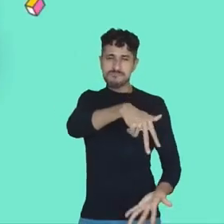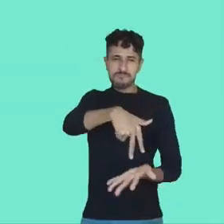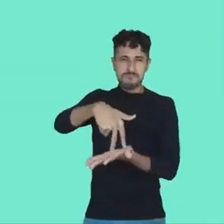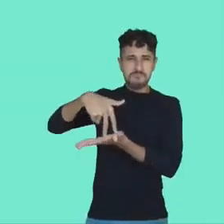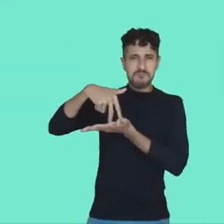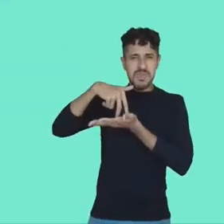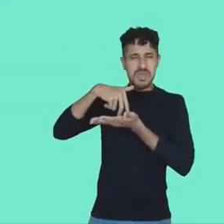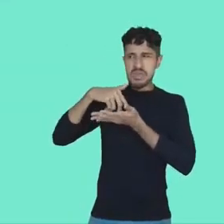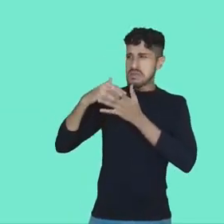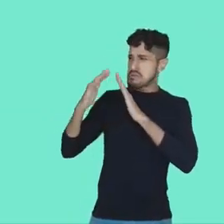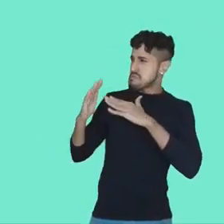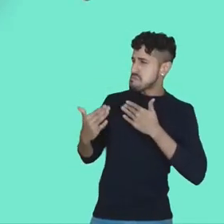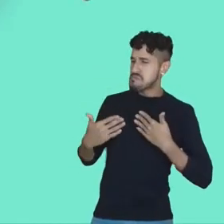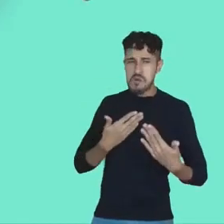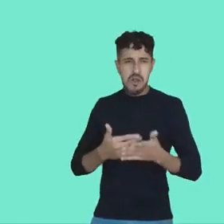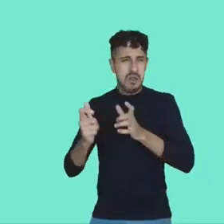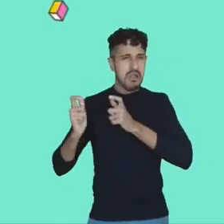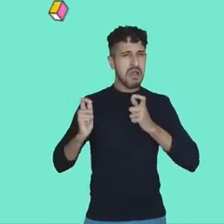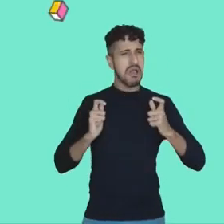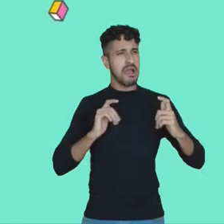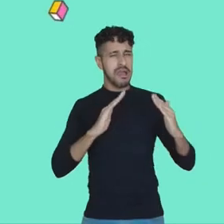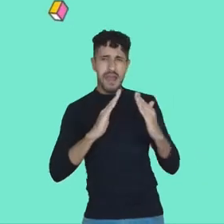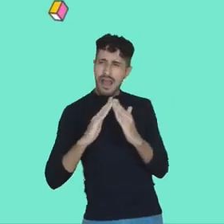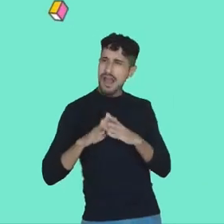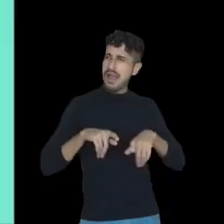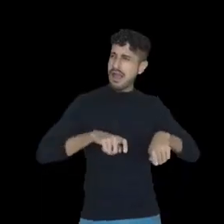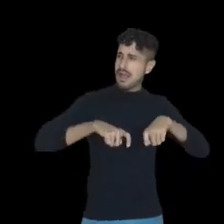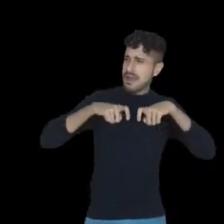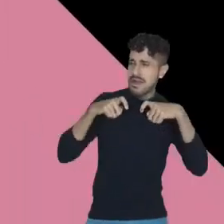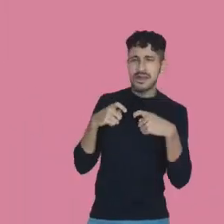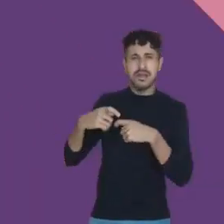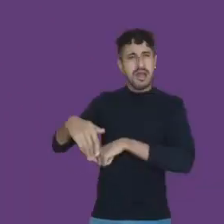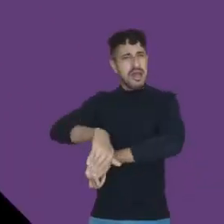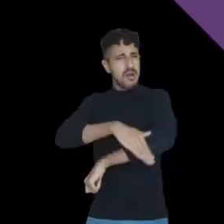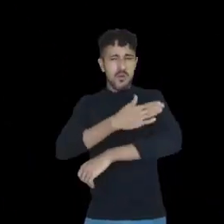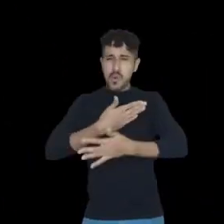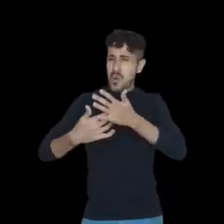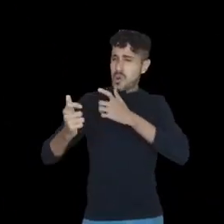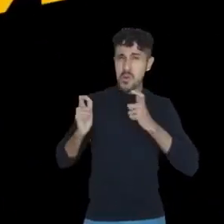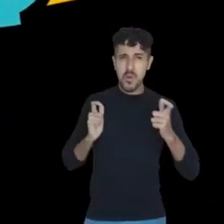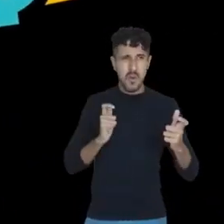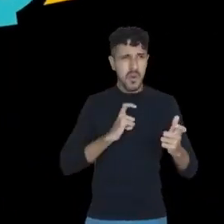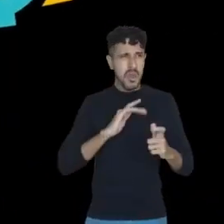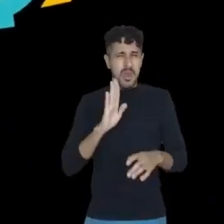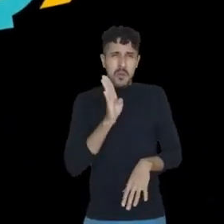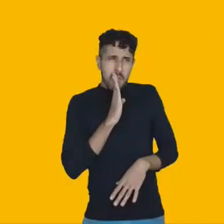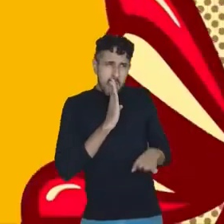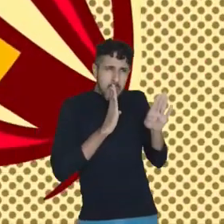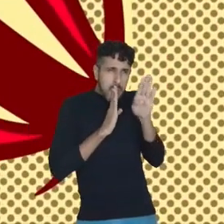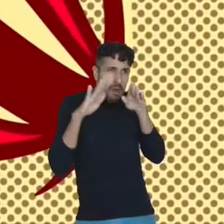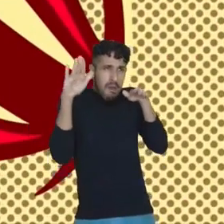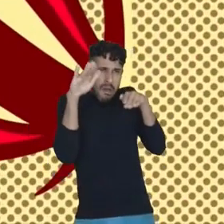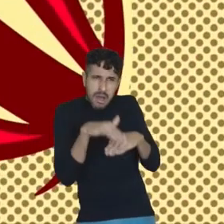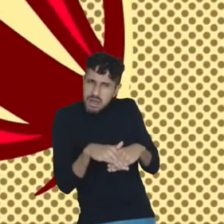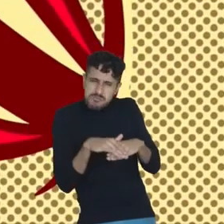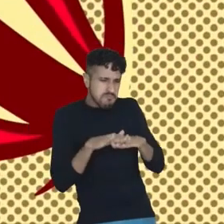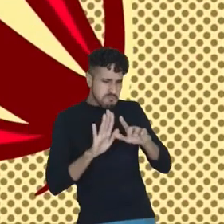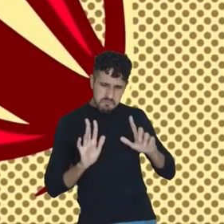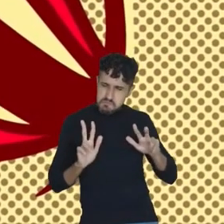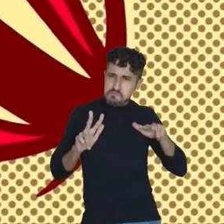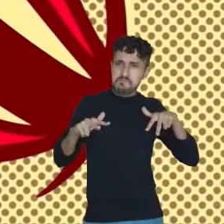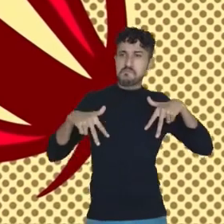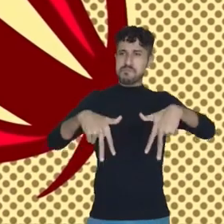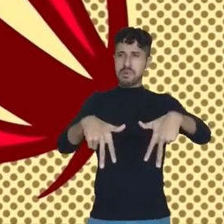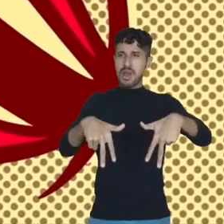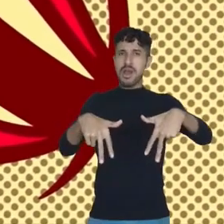Seja em casa, no campo, na rua ou na praça. Chega de mordaça,